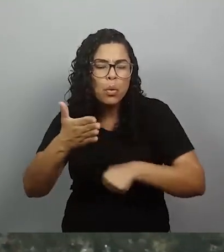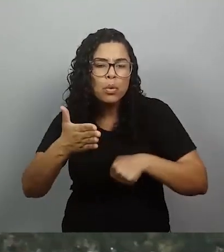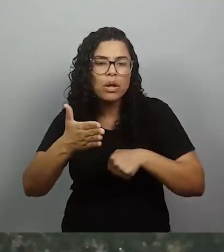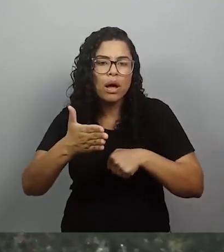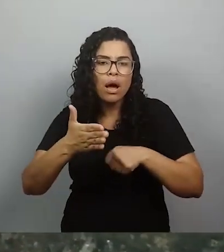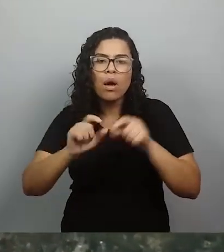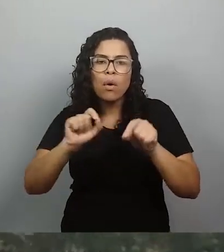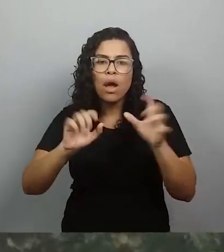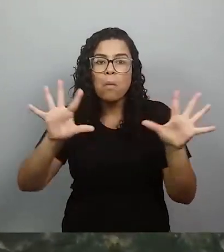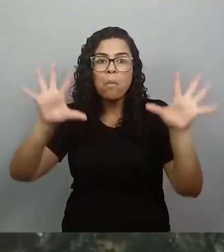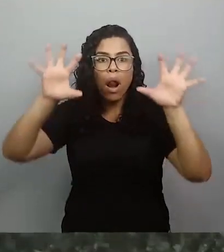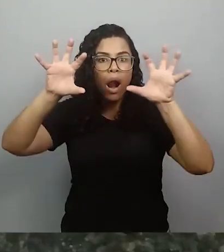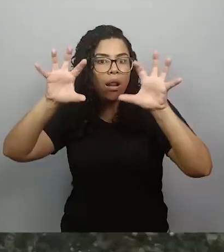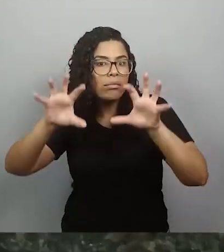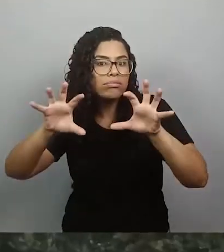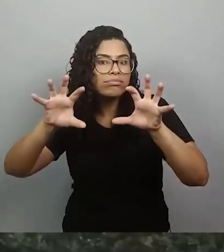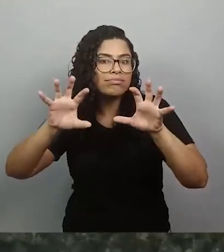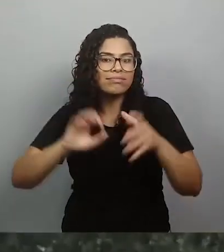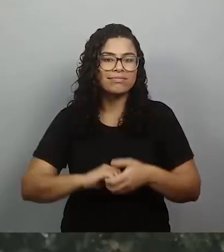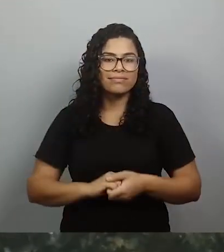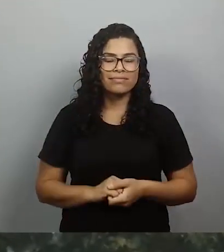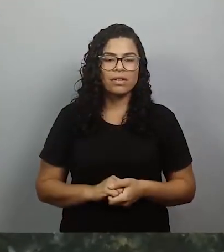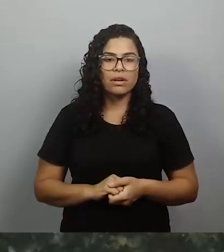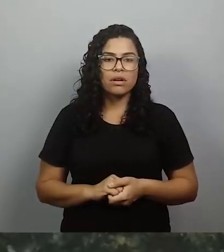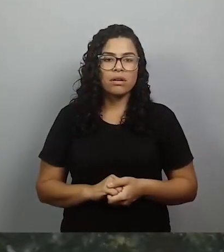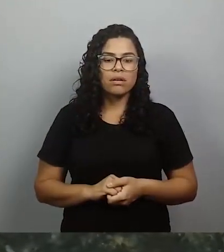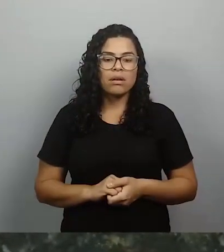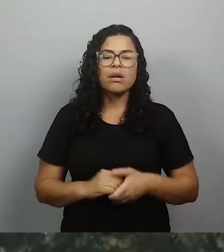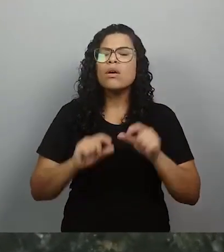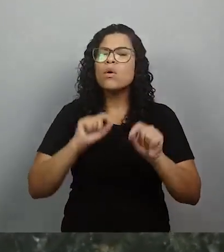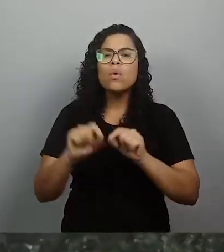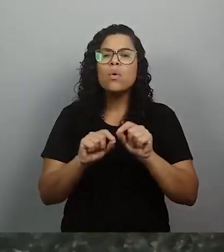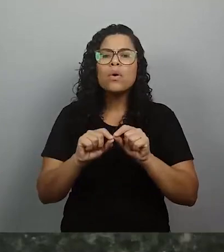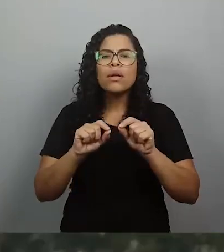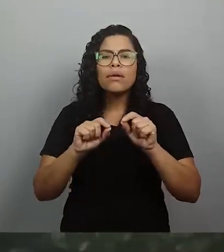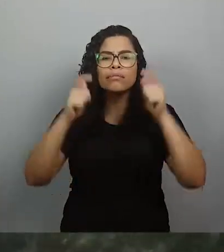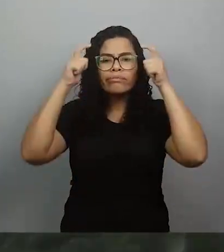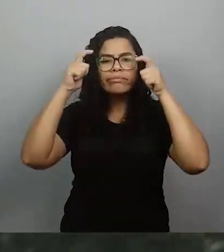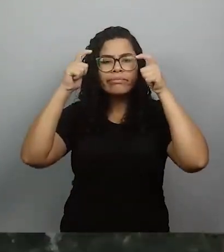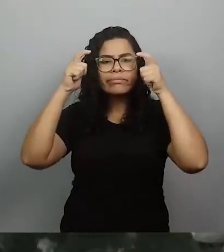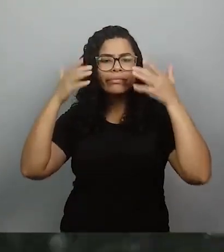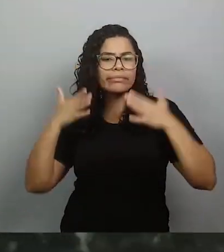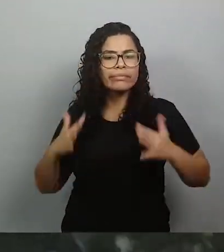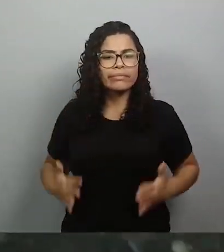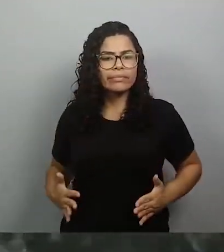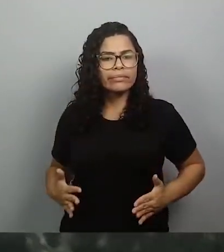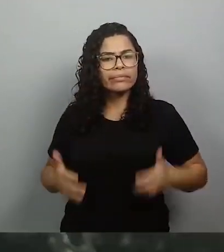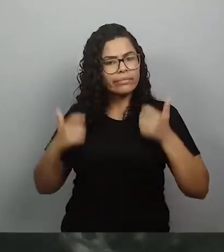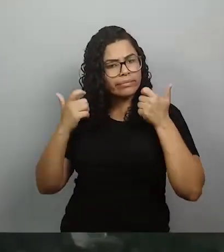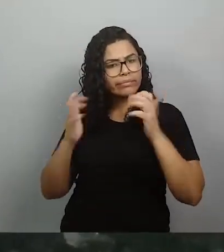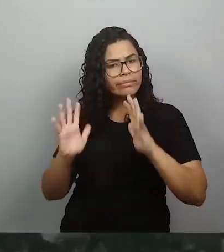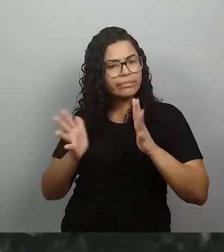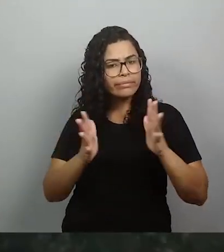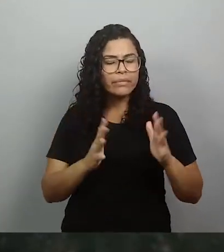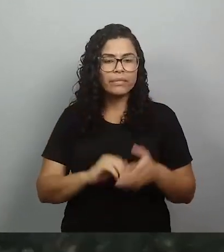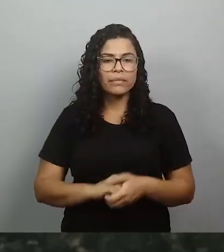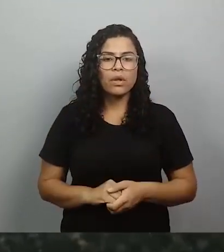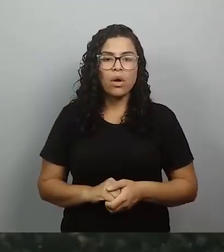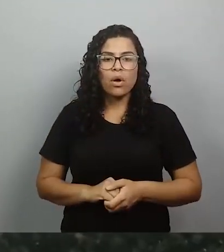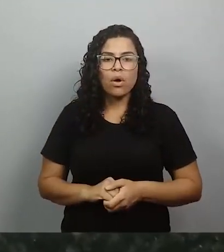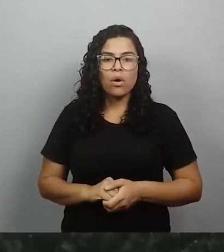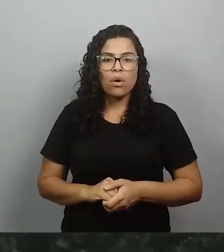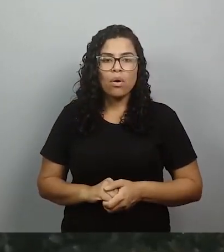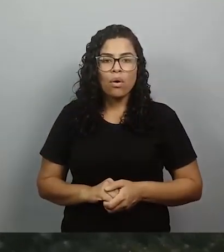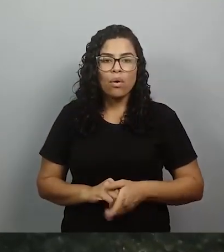com os monstros. O que a princesa falou depois que ela pegou o tesouro? Falou. Ufa,